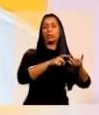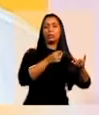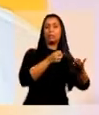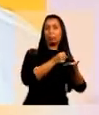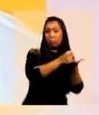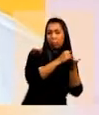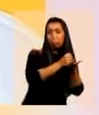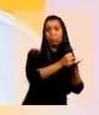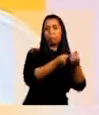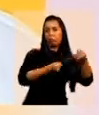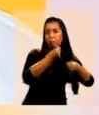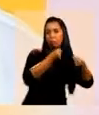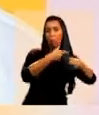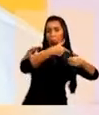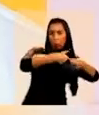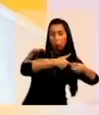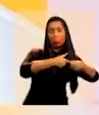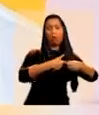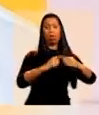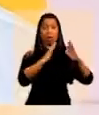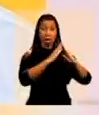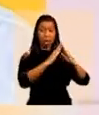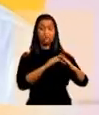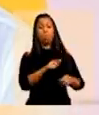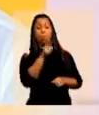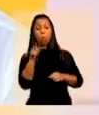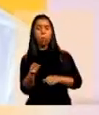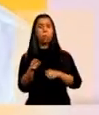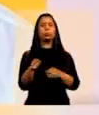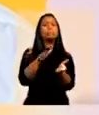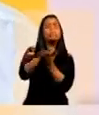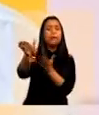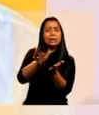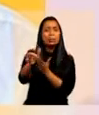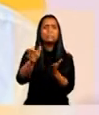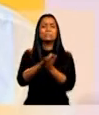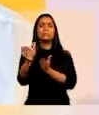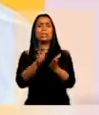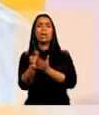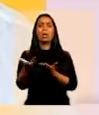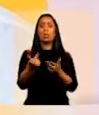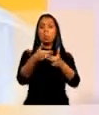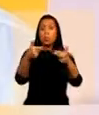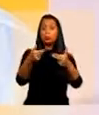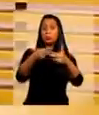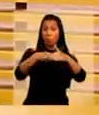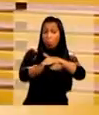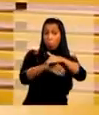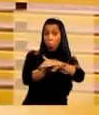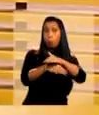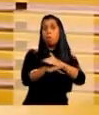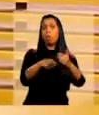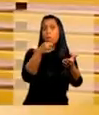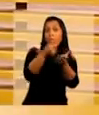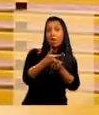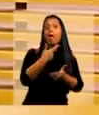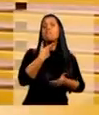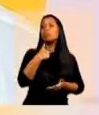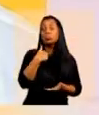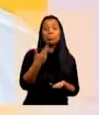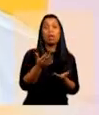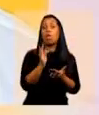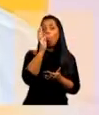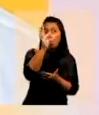alimentação, transporte, moradia. Um outro percentual para gastar com investimentos, aquilo que eu